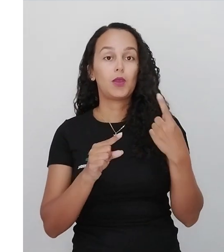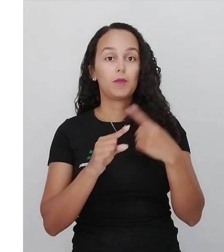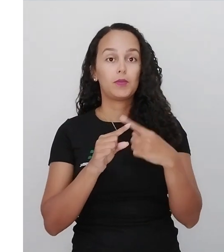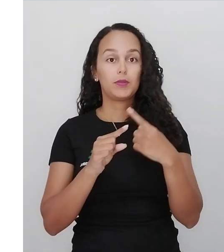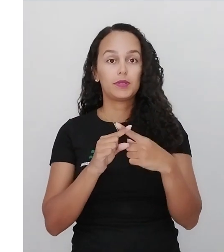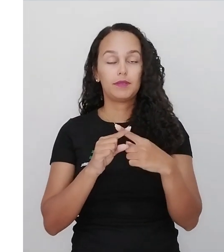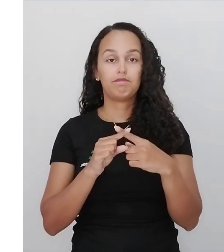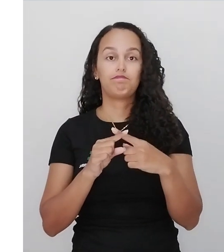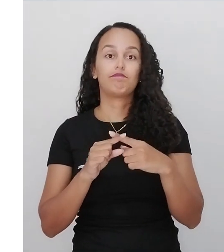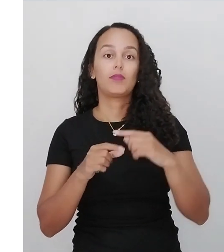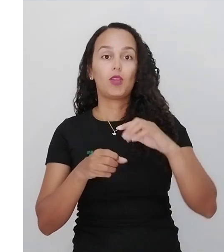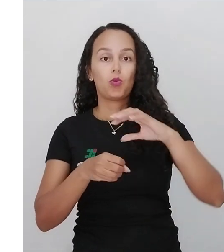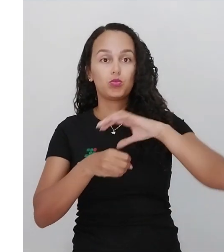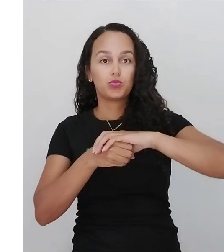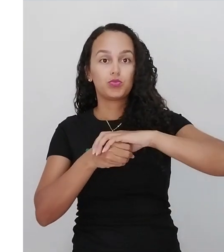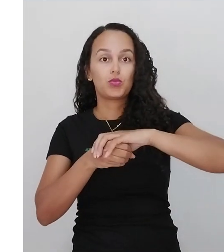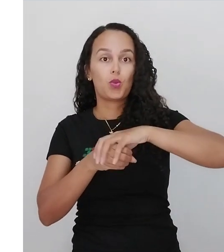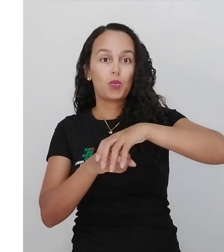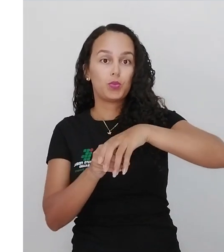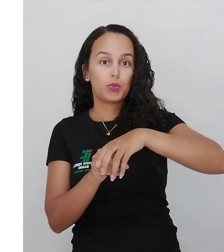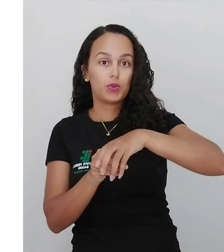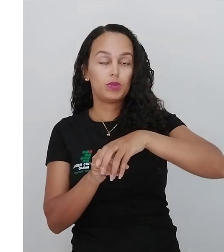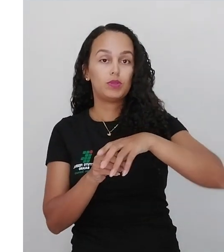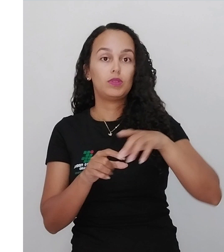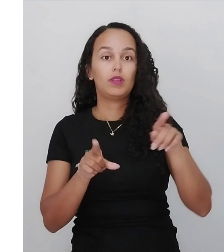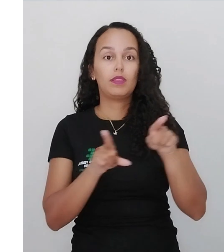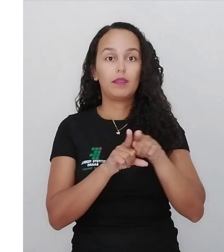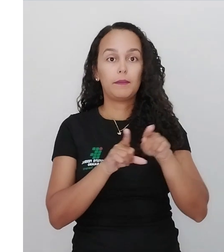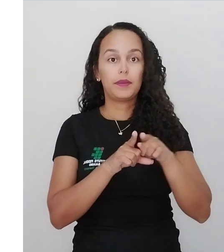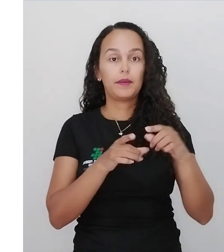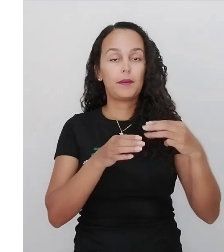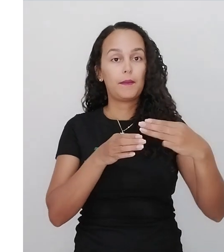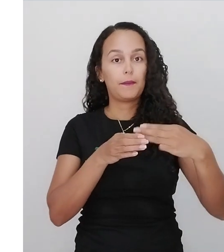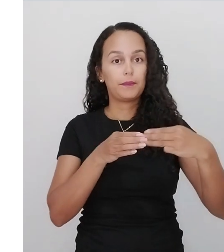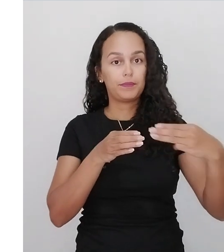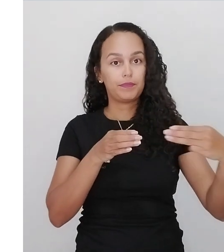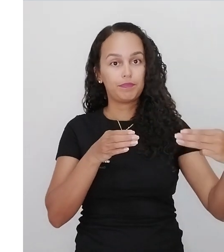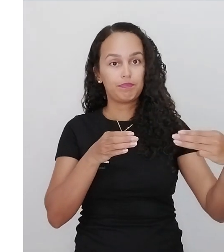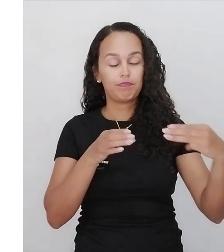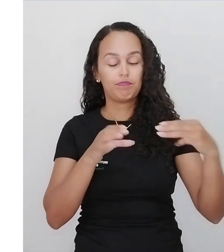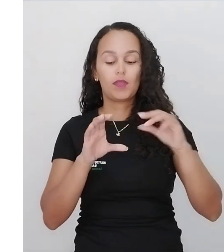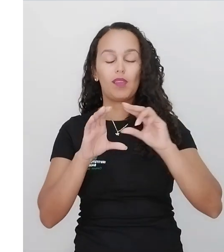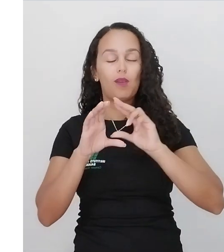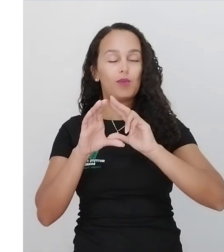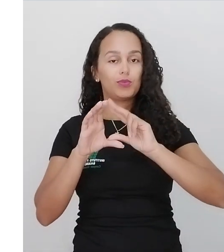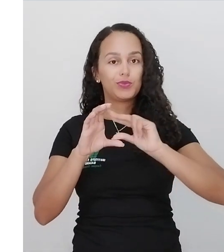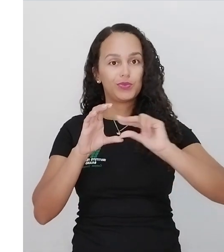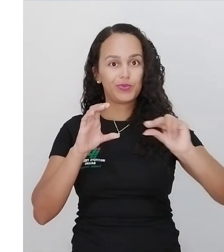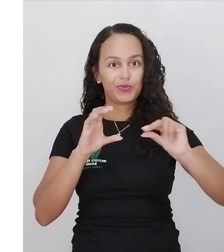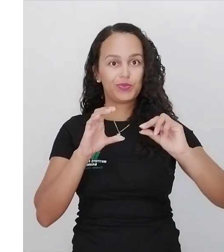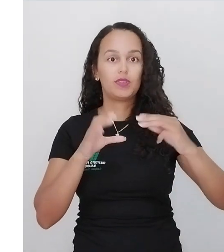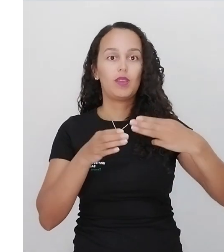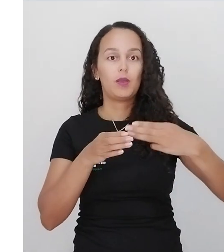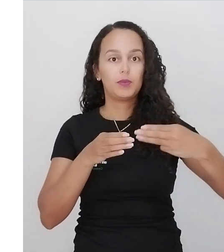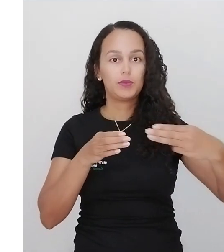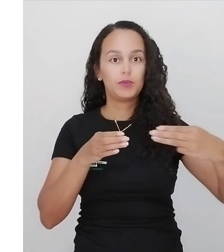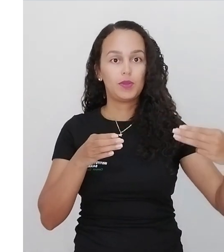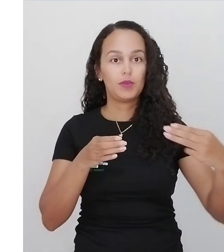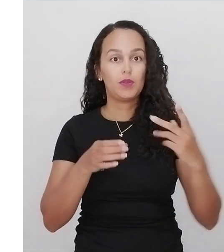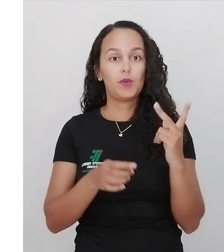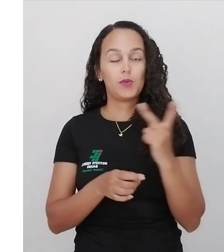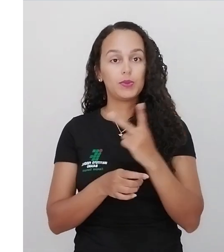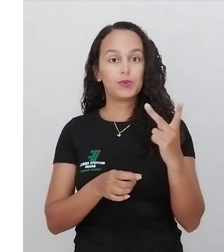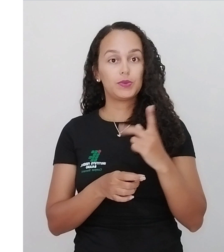seres procariontes. Ambos têm DNA próprio em filamentos, né? O que é similar aos